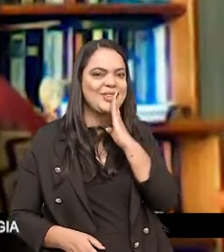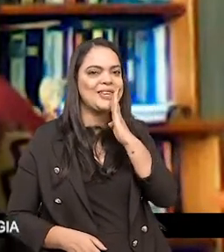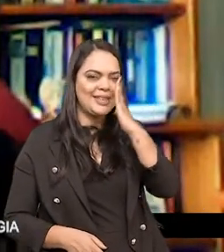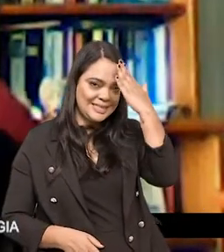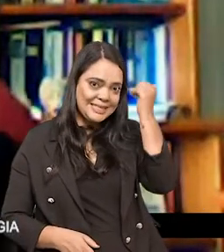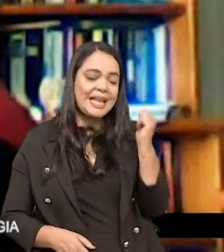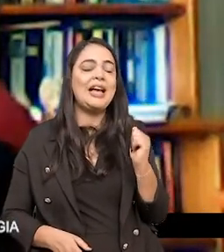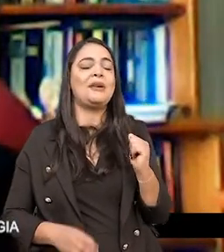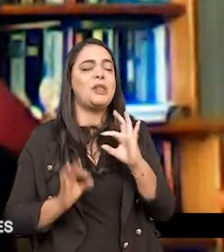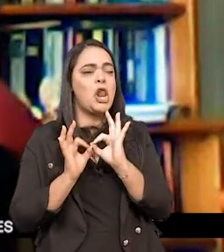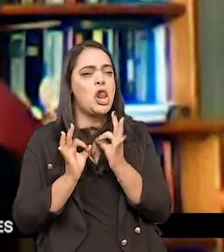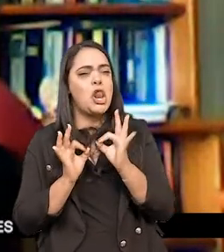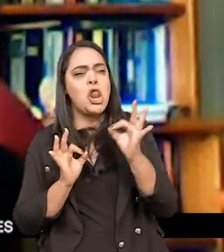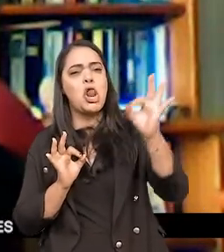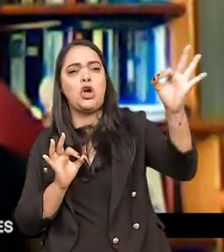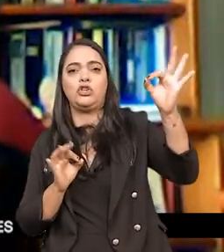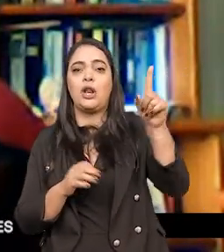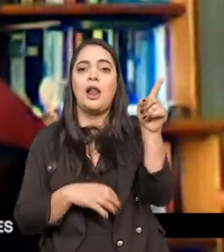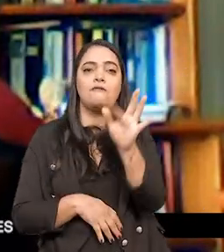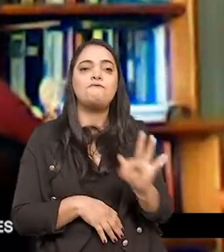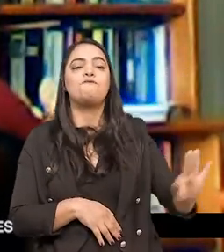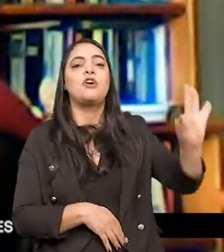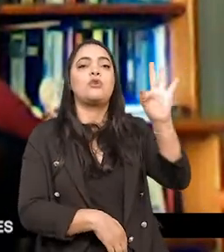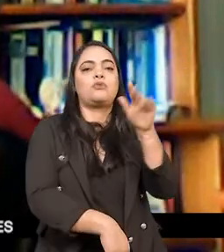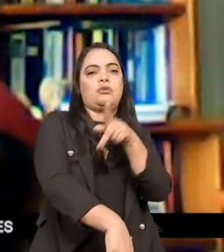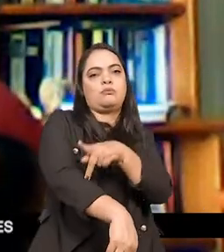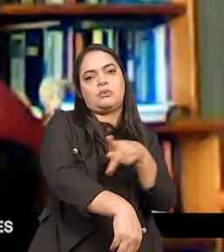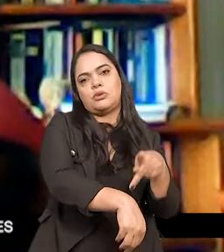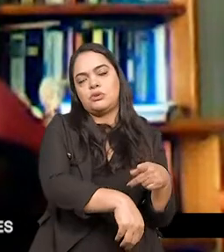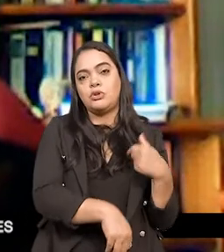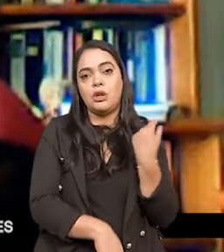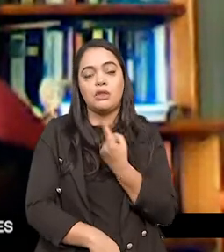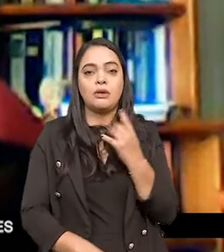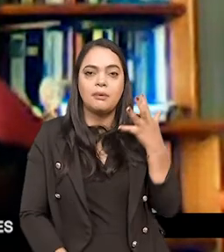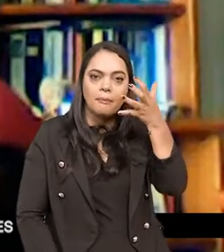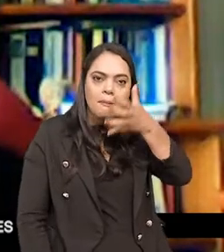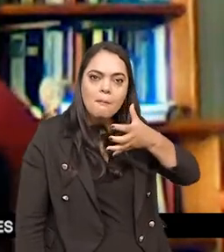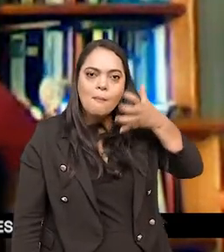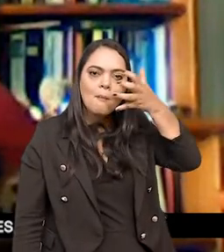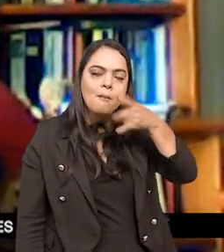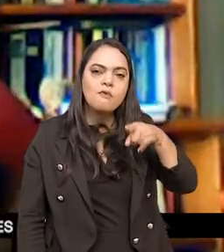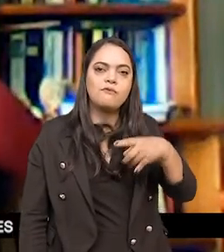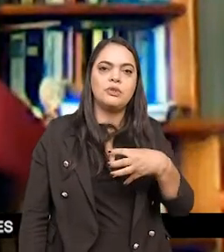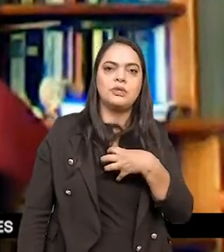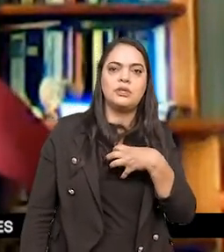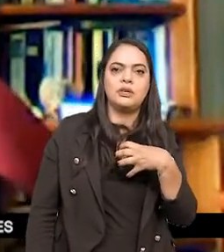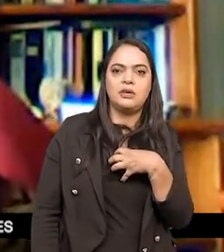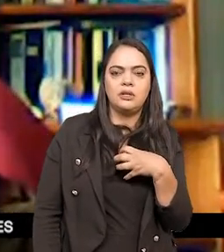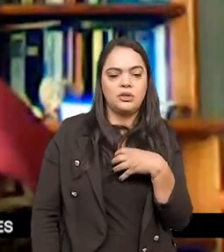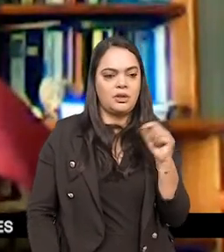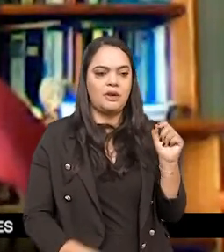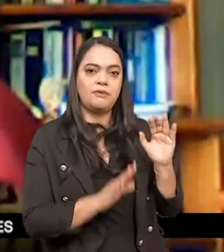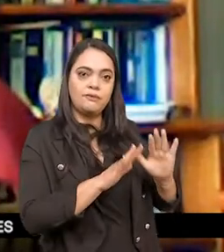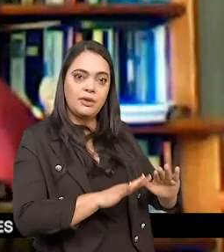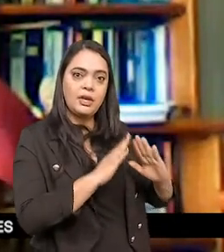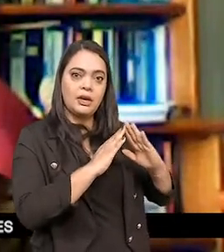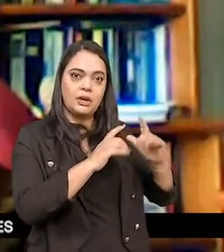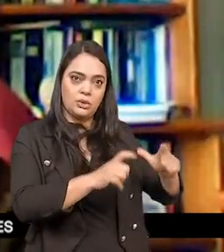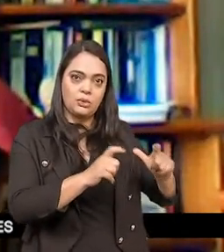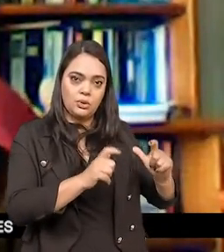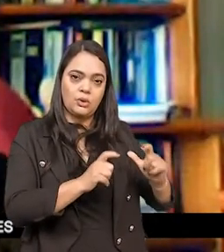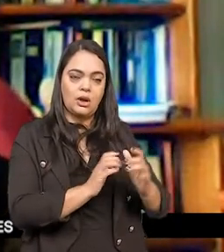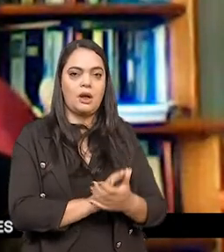Na faculdade de pedagogia de lá. E quando a gente dá a palestra assim, e daí tu fica no lugar o mesmo